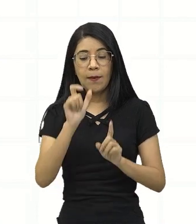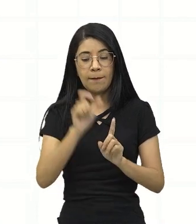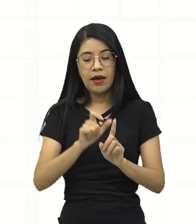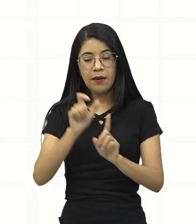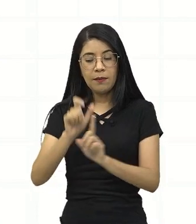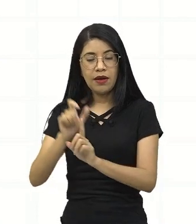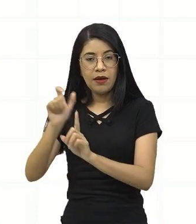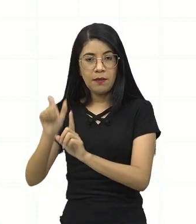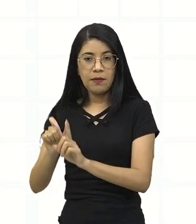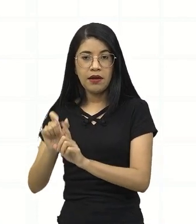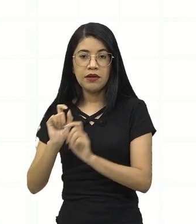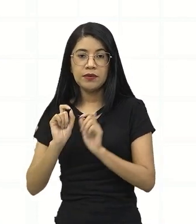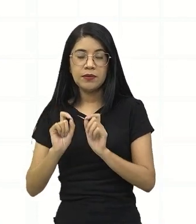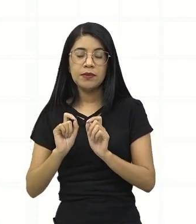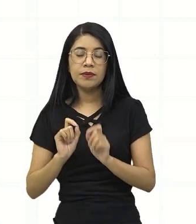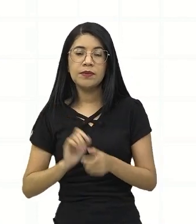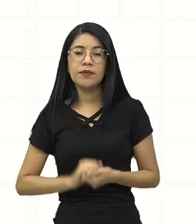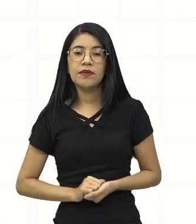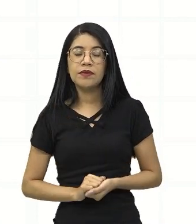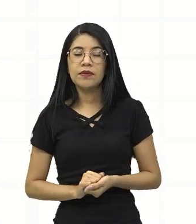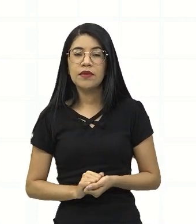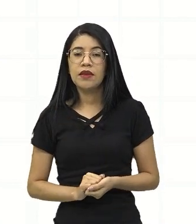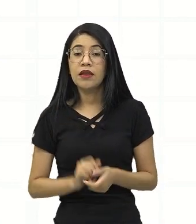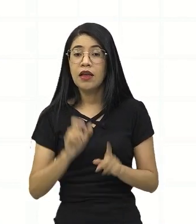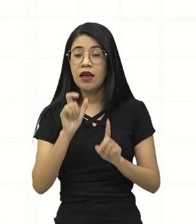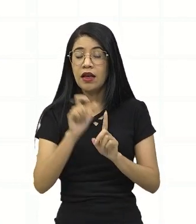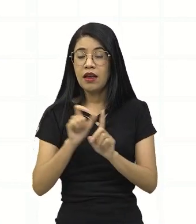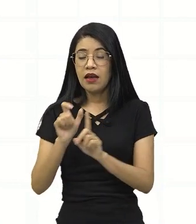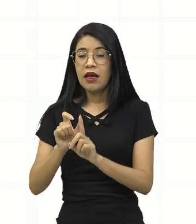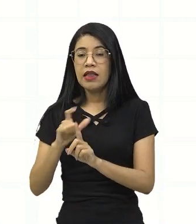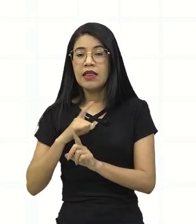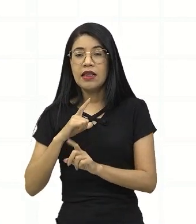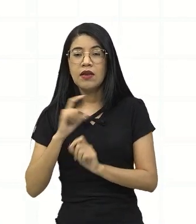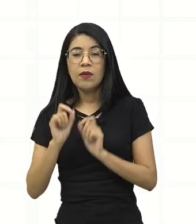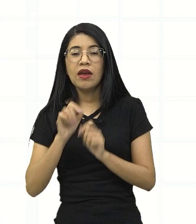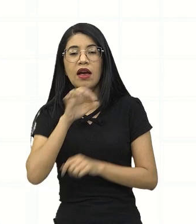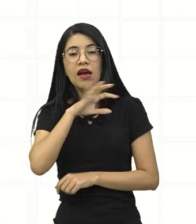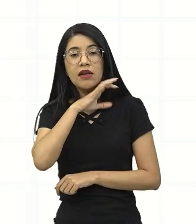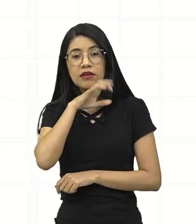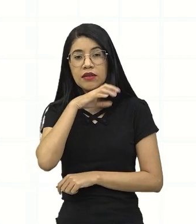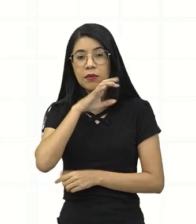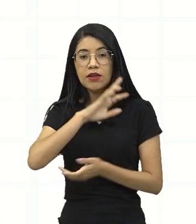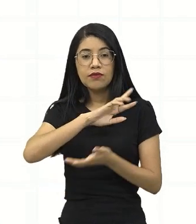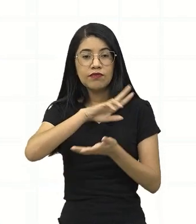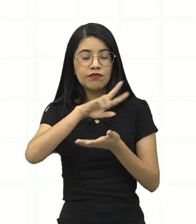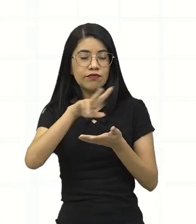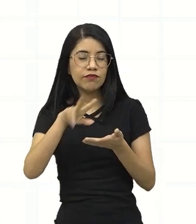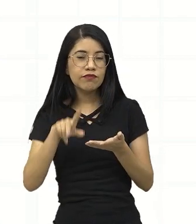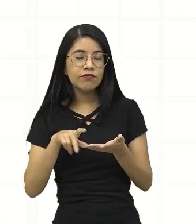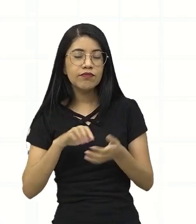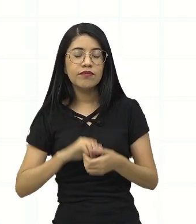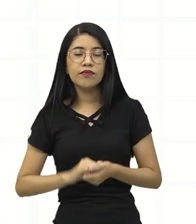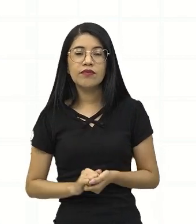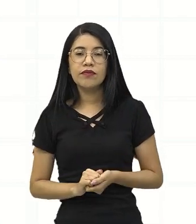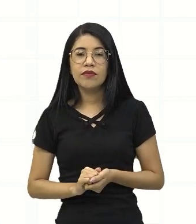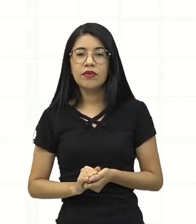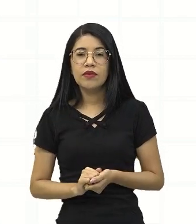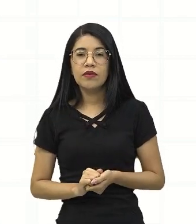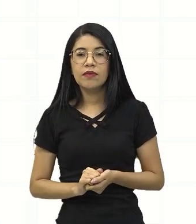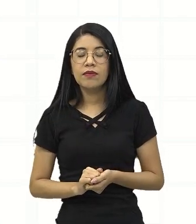personagens desse gênero textual são animais. Isso você já vai ter